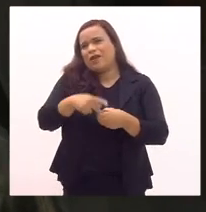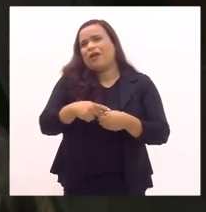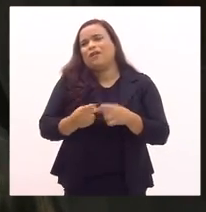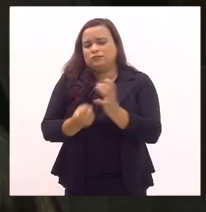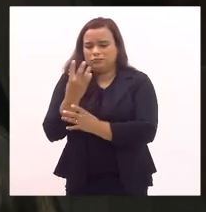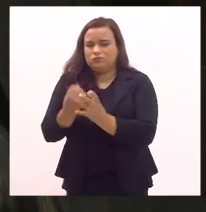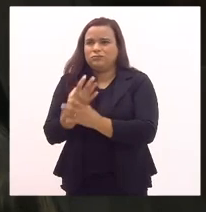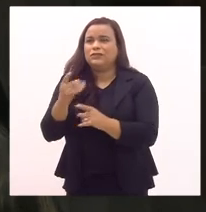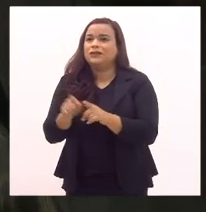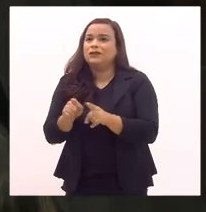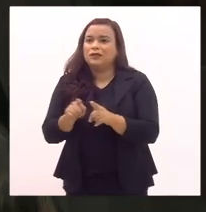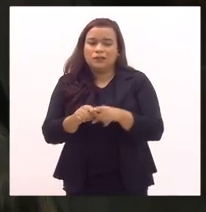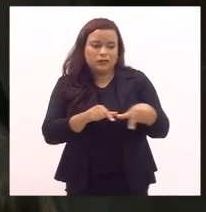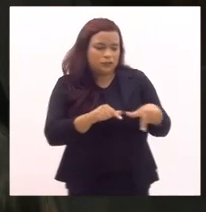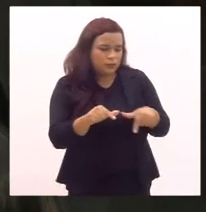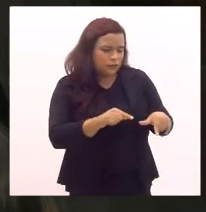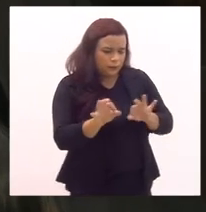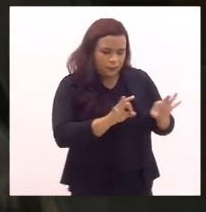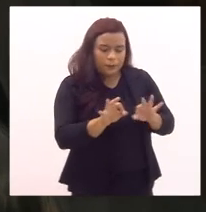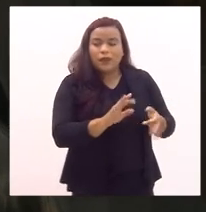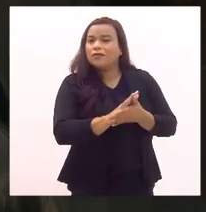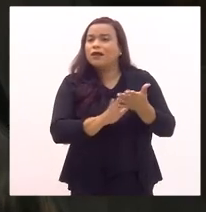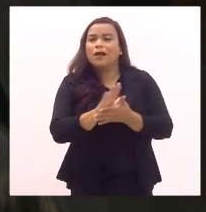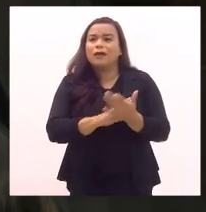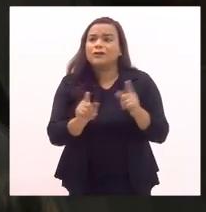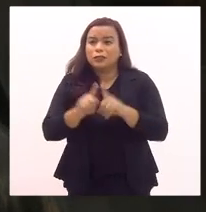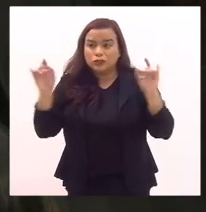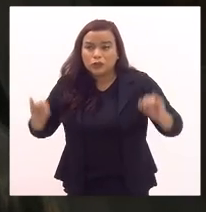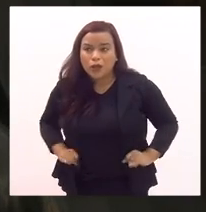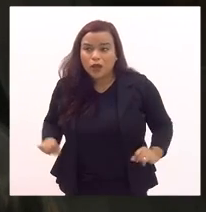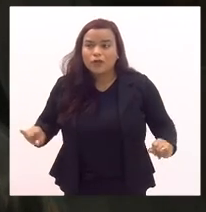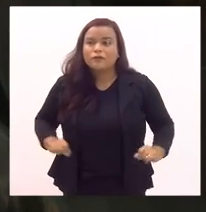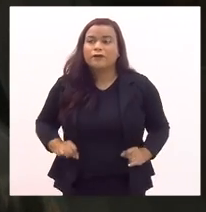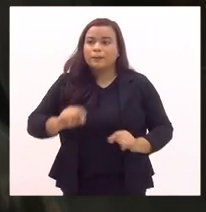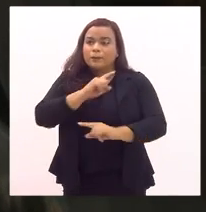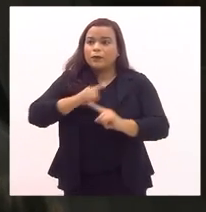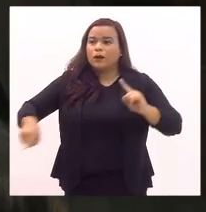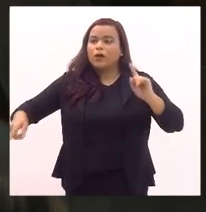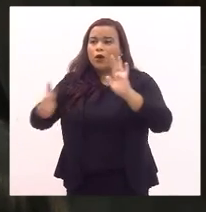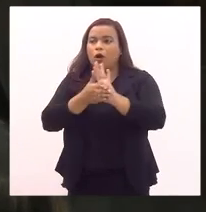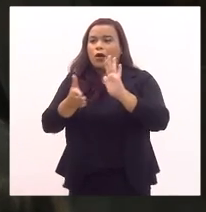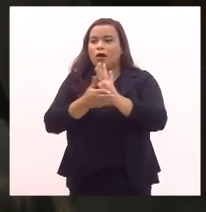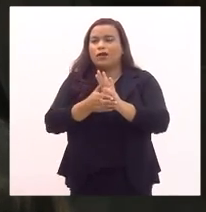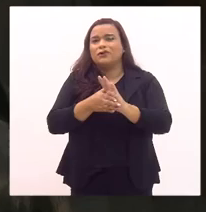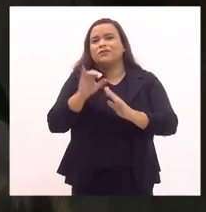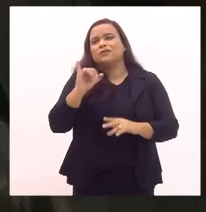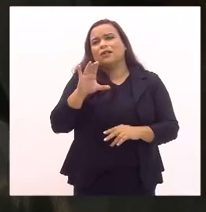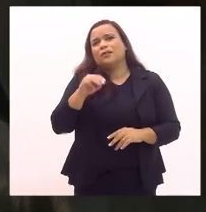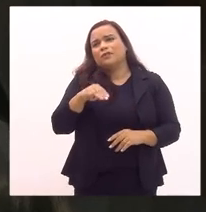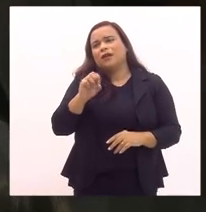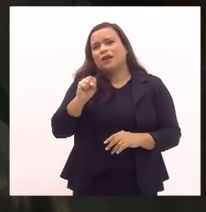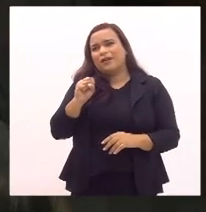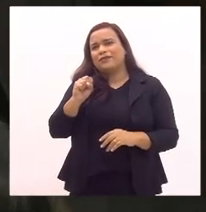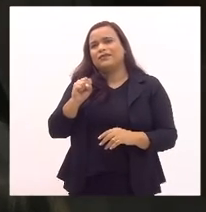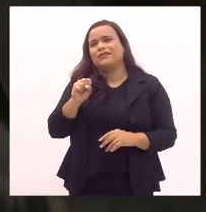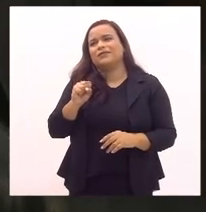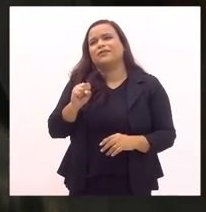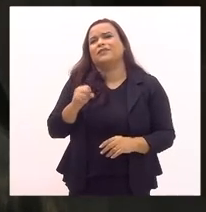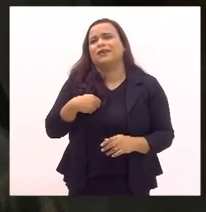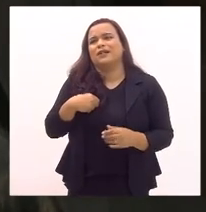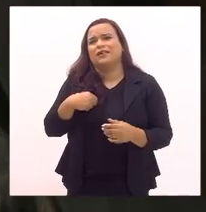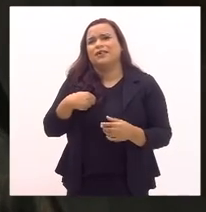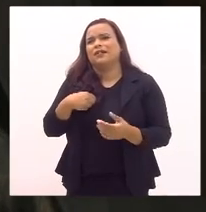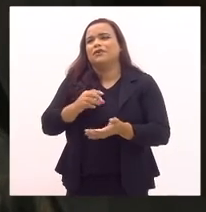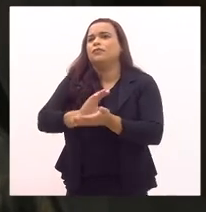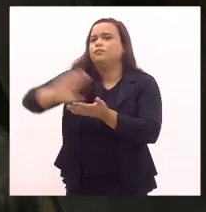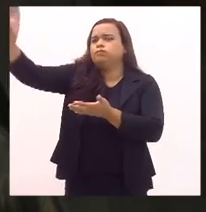dar sofre com a lei kandir que proíbe a cobrança do ICMS na exportação de produtos primários e semi-elaborados o transporte do petróleo